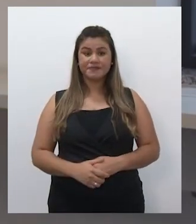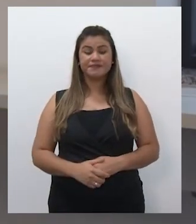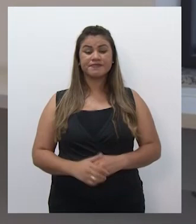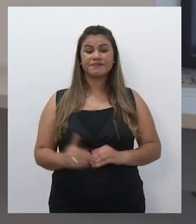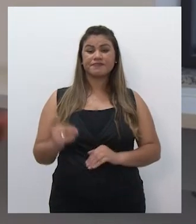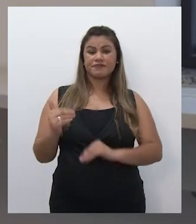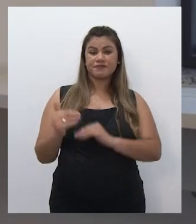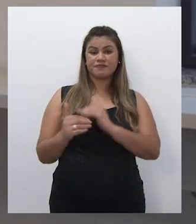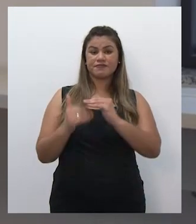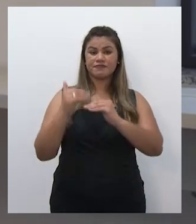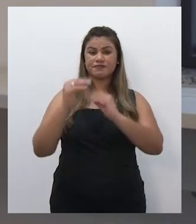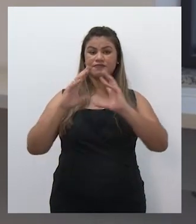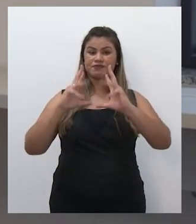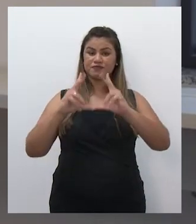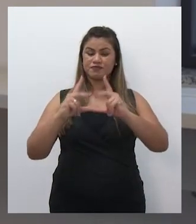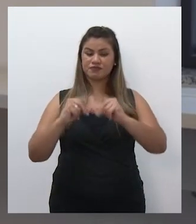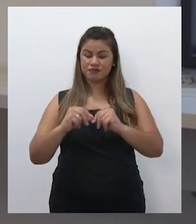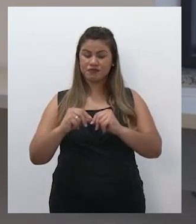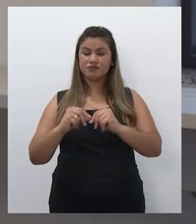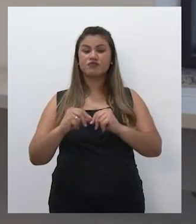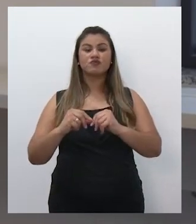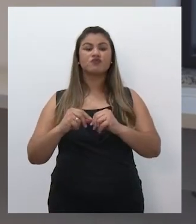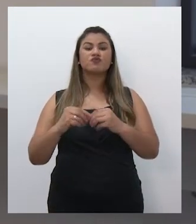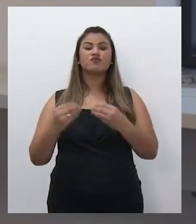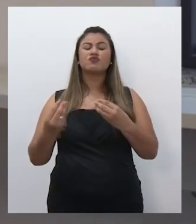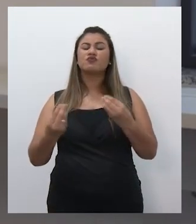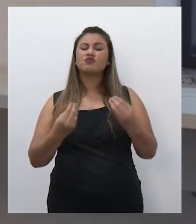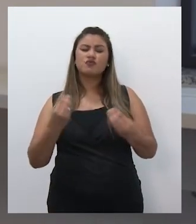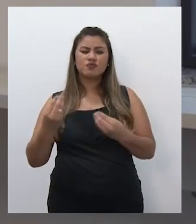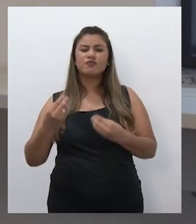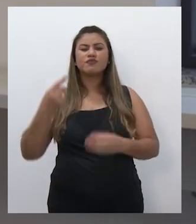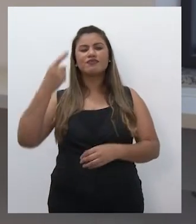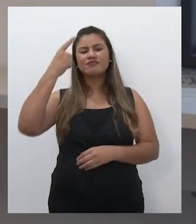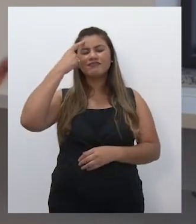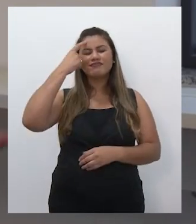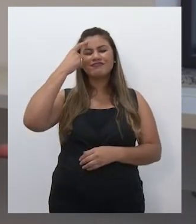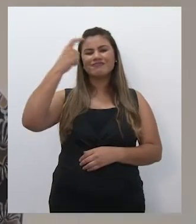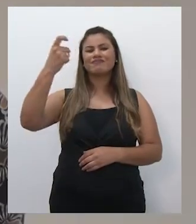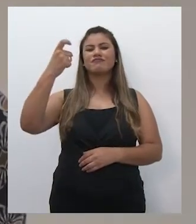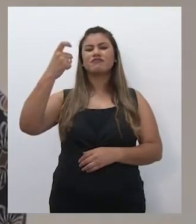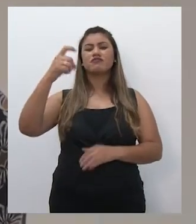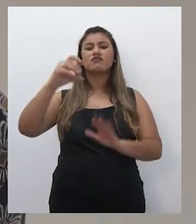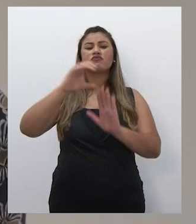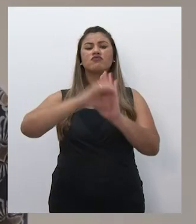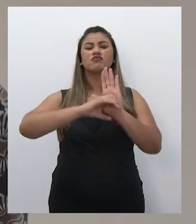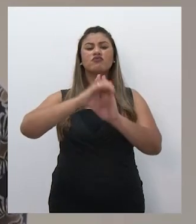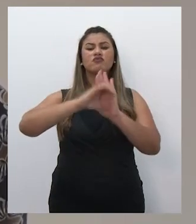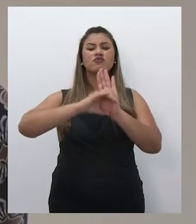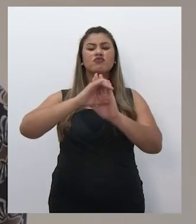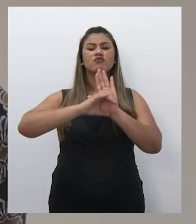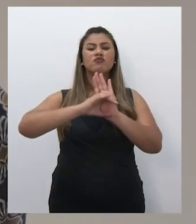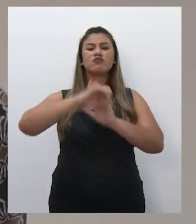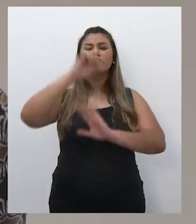desenvolver todas essas dimensões, a ideia então é que os currículos brasileiros, eles possam ter